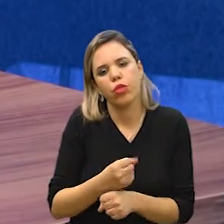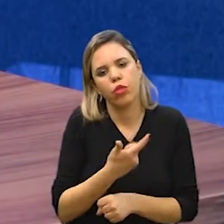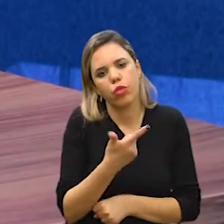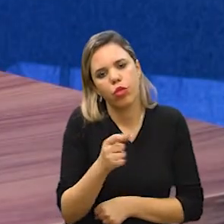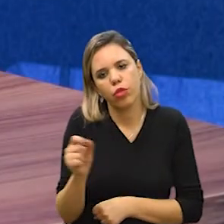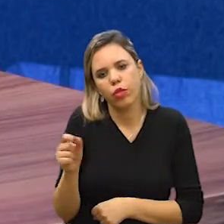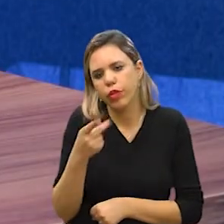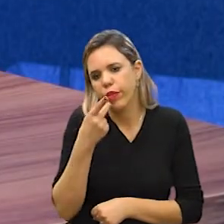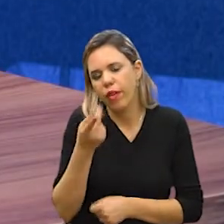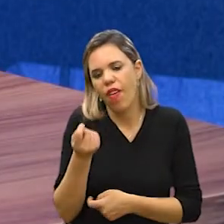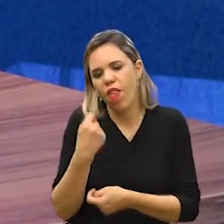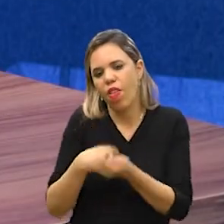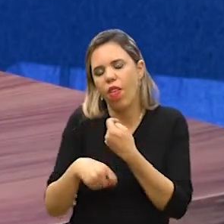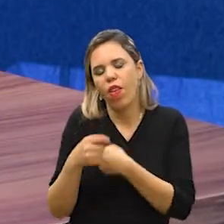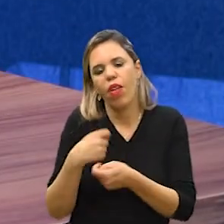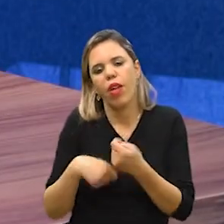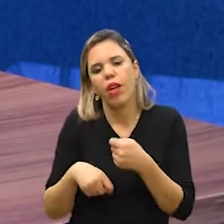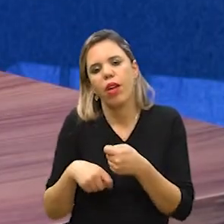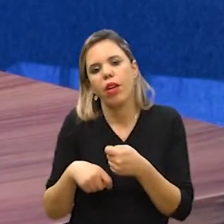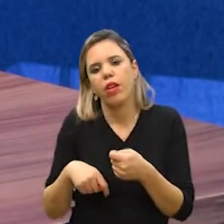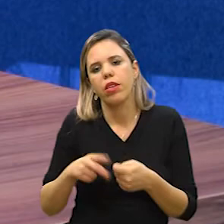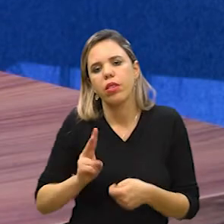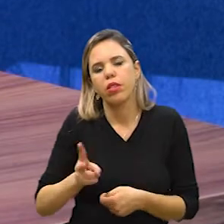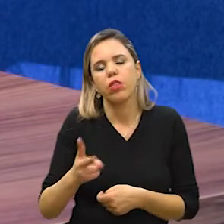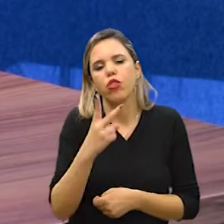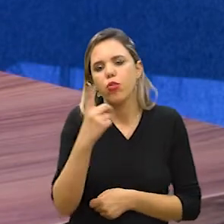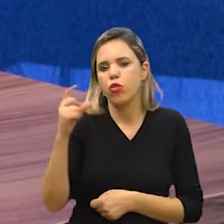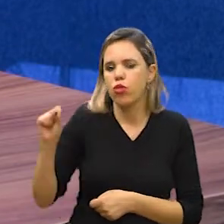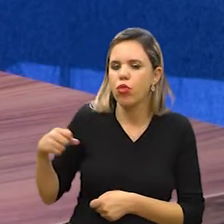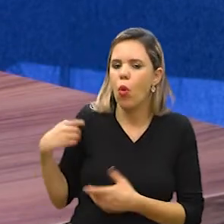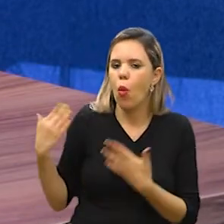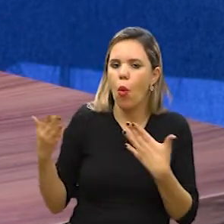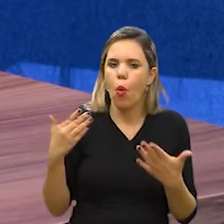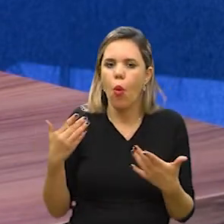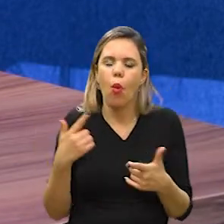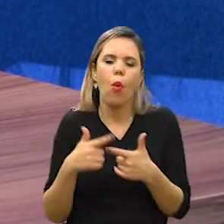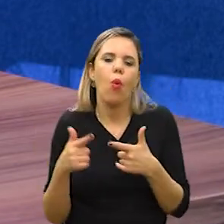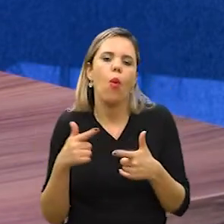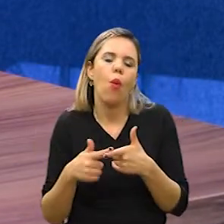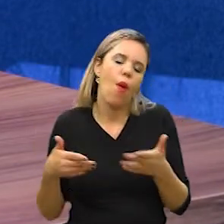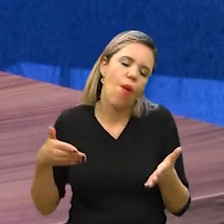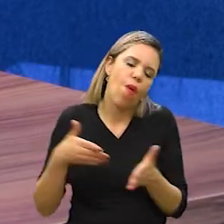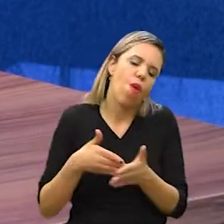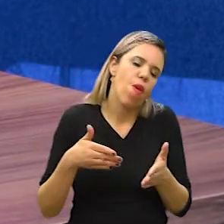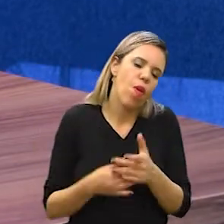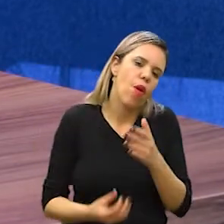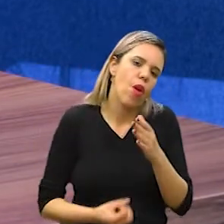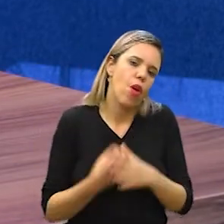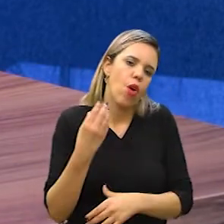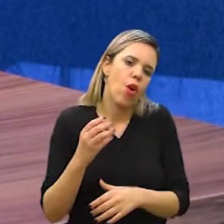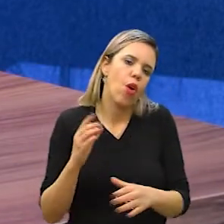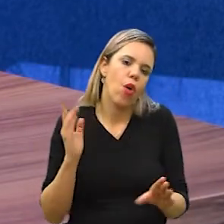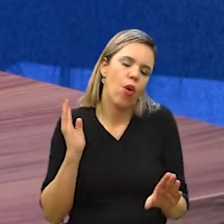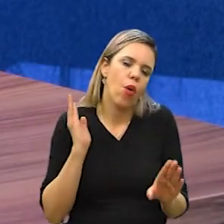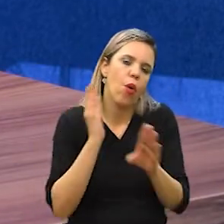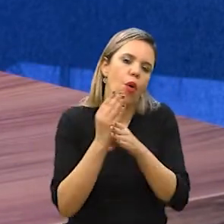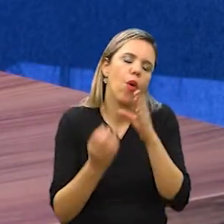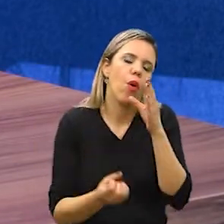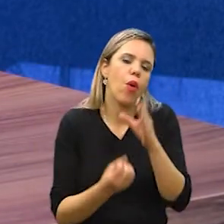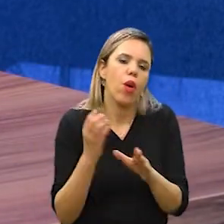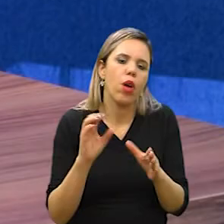pandemia em 2020, vocês disseram que o negócio está em pé desde 2018. Quais foram os percalços que